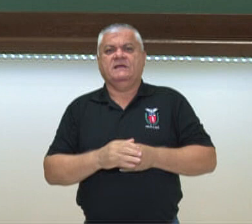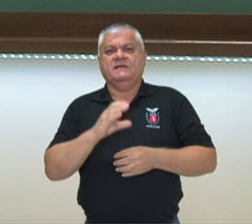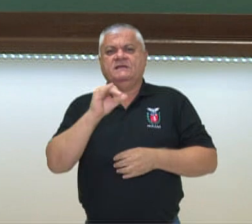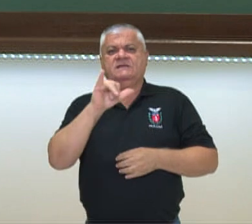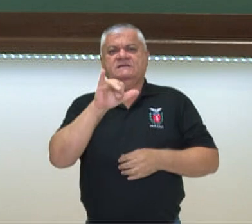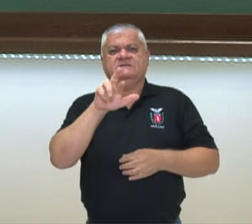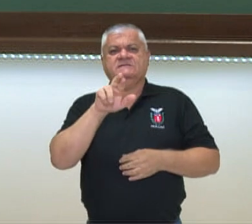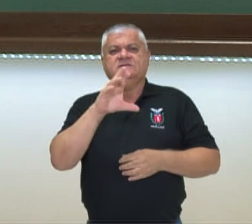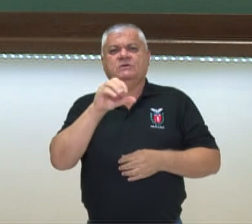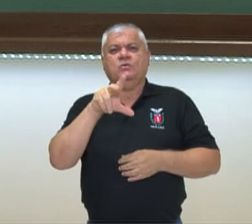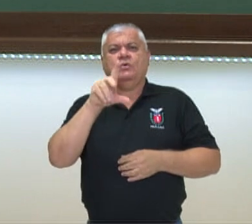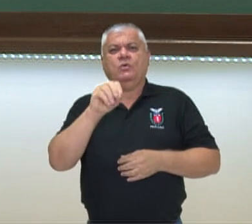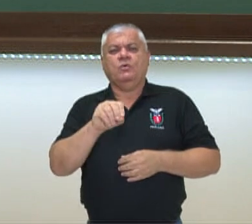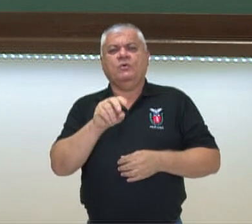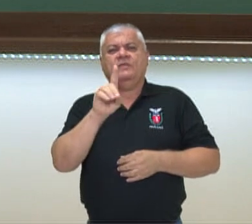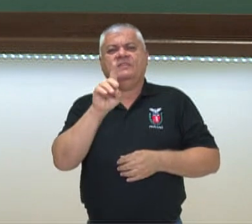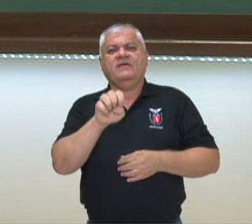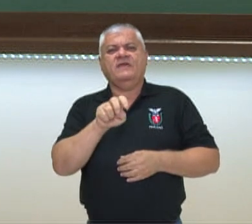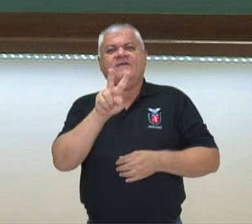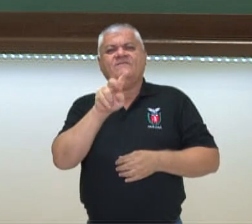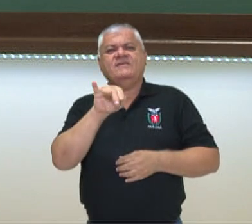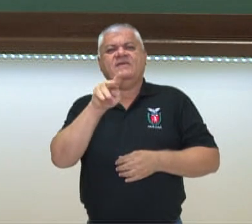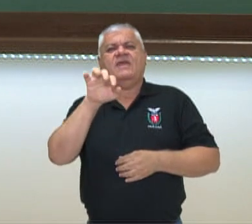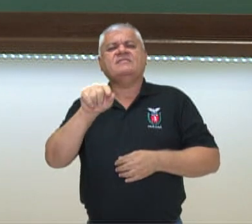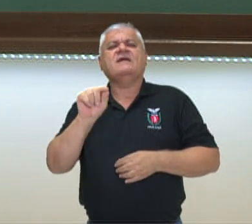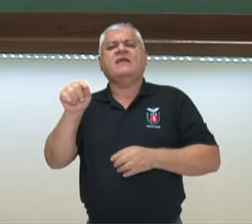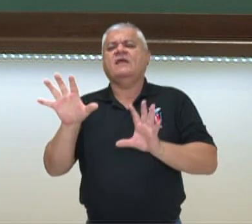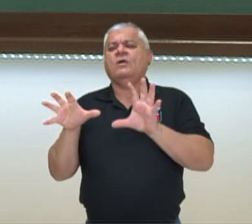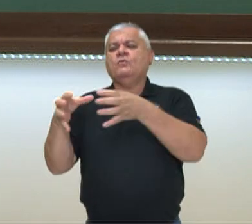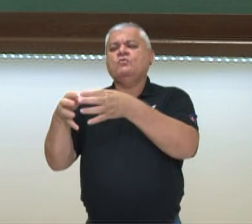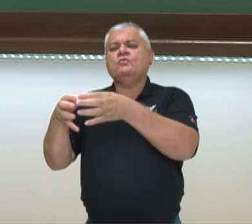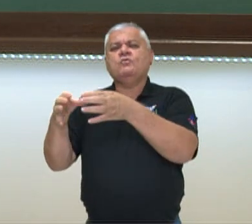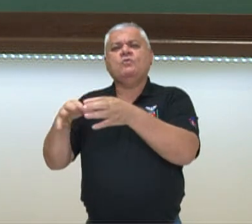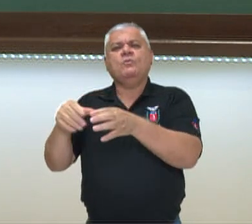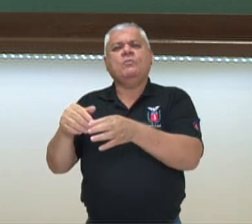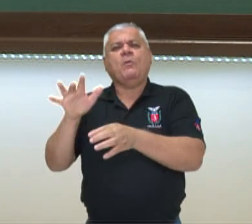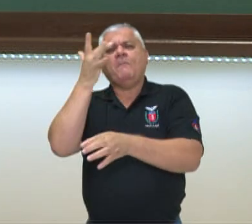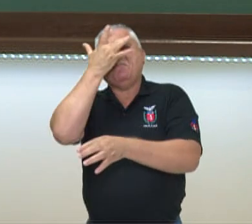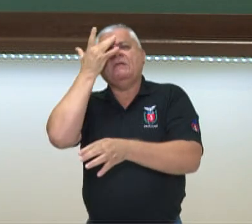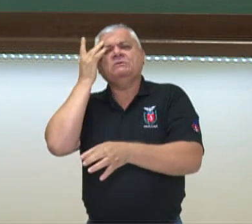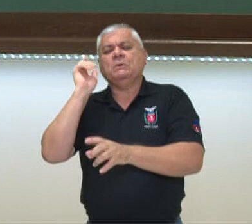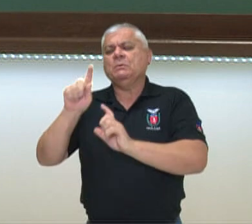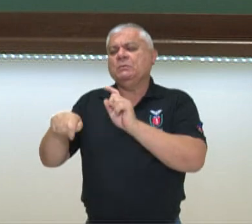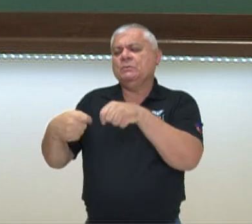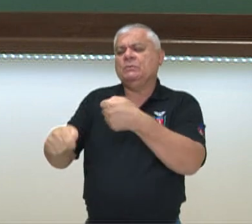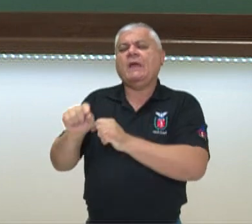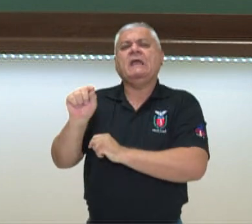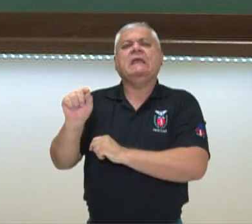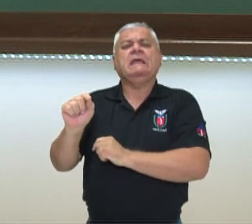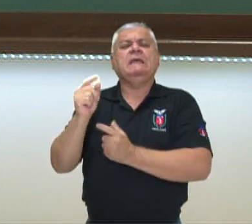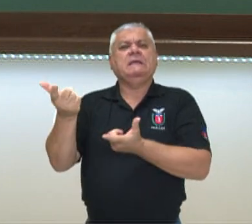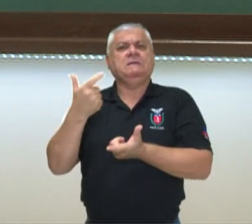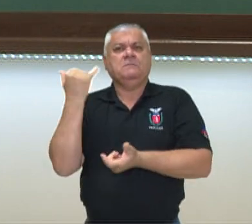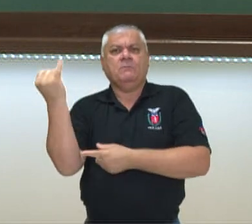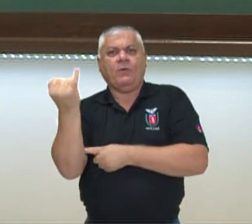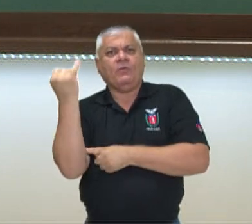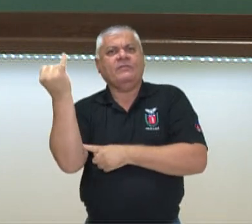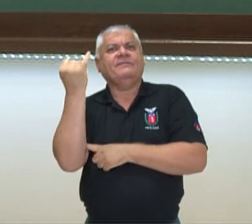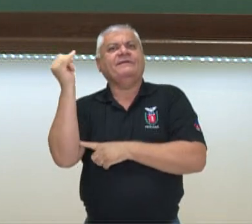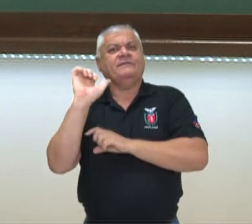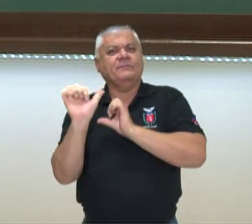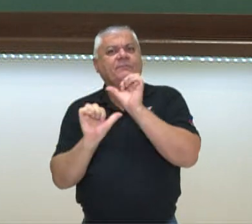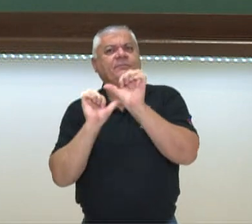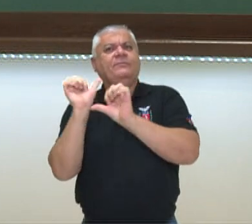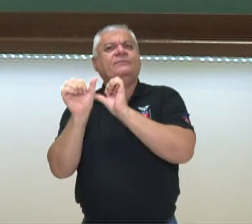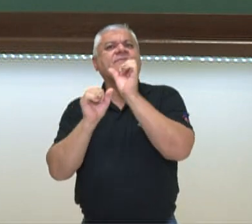Viena, entender quem foram esses intelectuais tão importantes para uma nova concepção